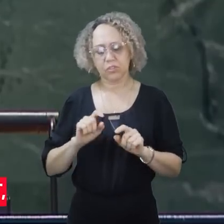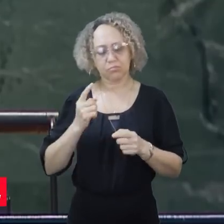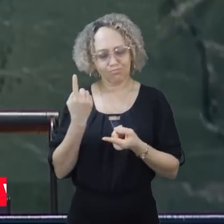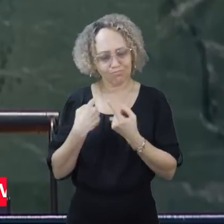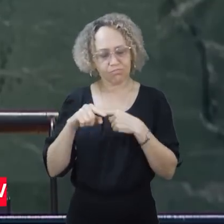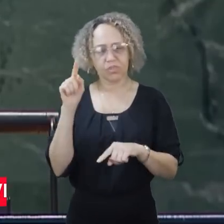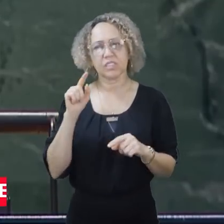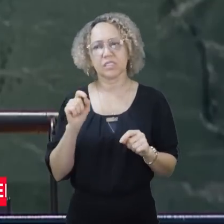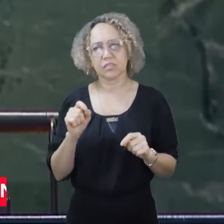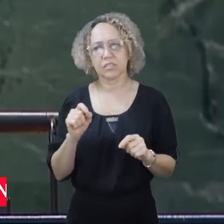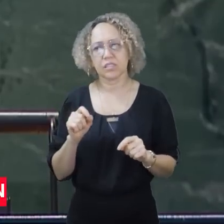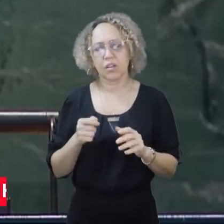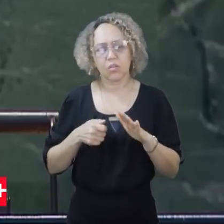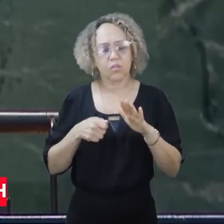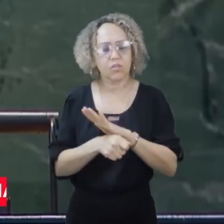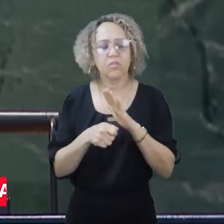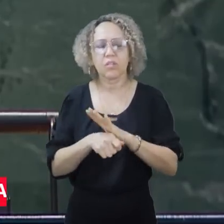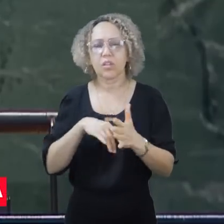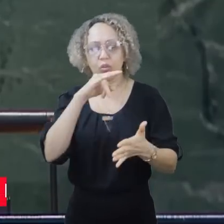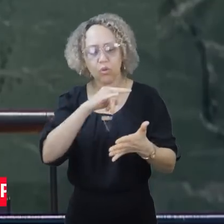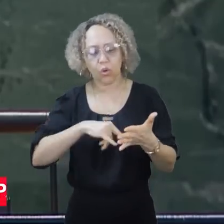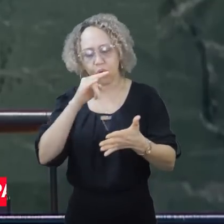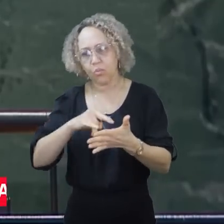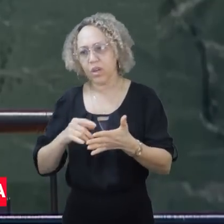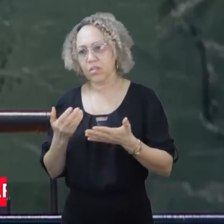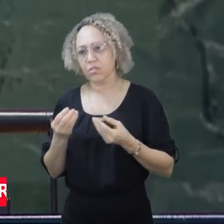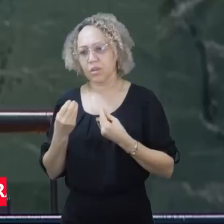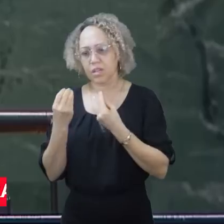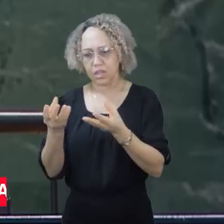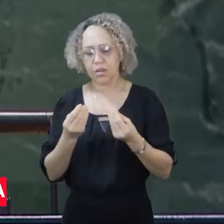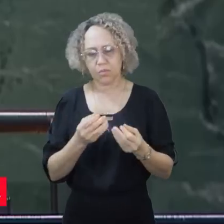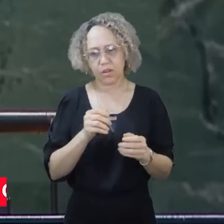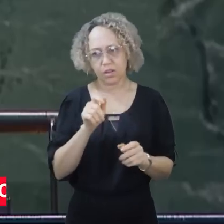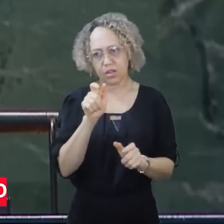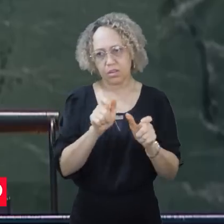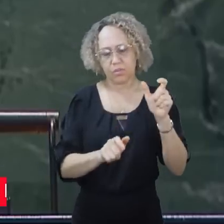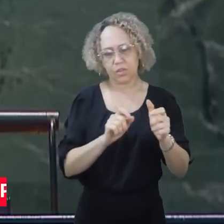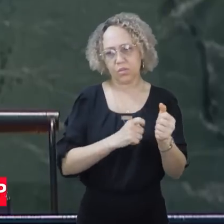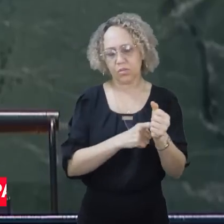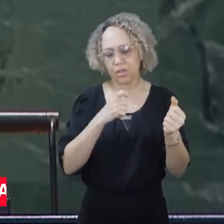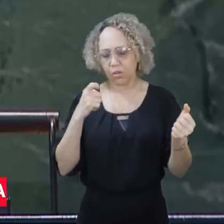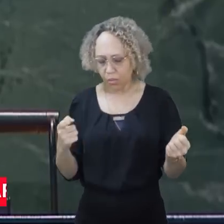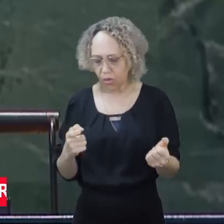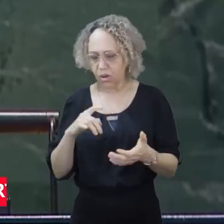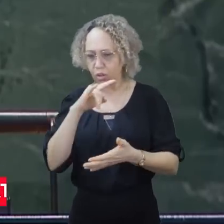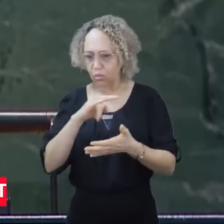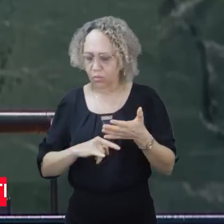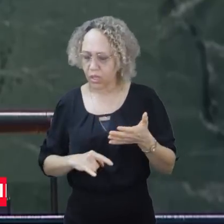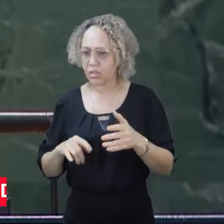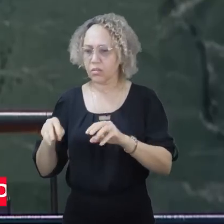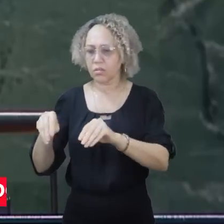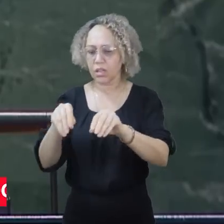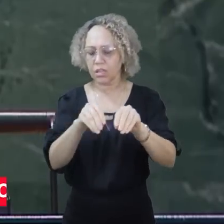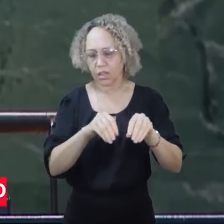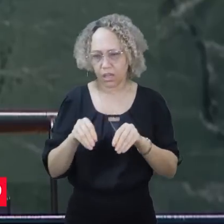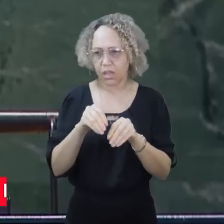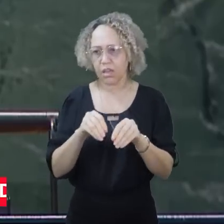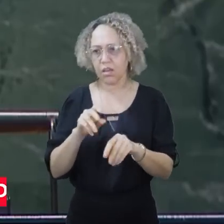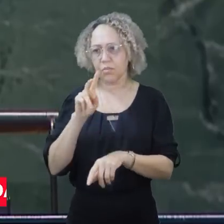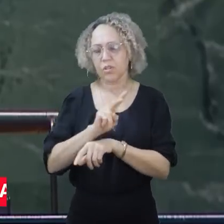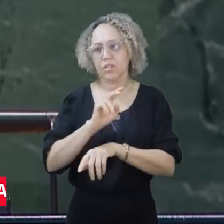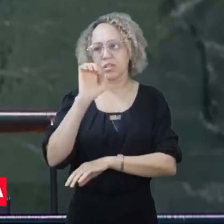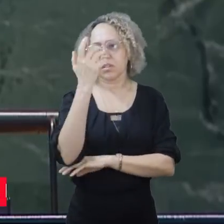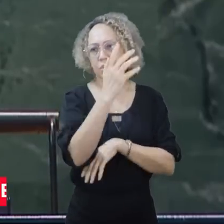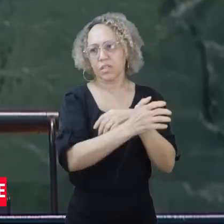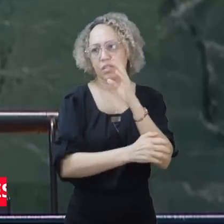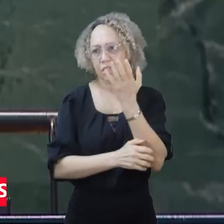histórico na titulação de territórios quilombolas, assegurando, a partir da terra, a preservação ambiental, da cultura e